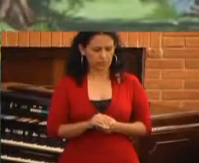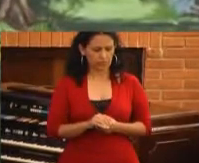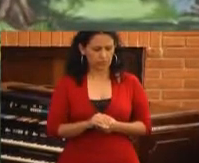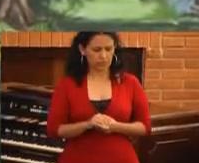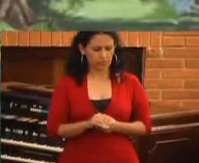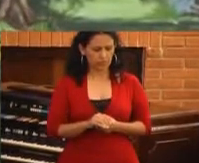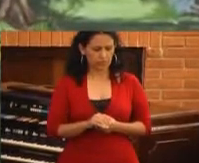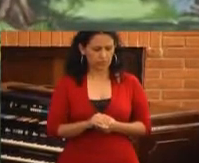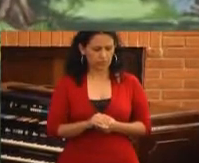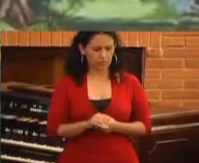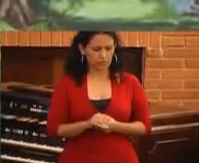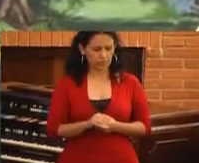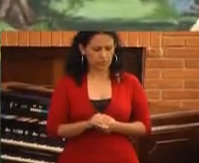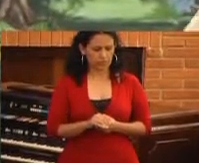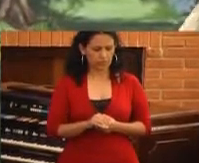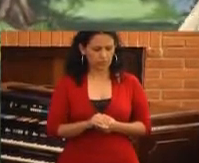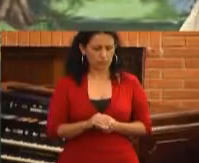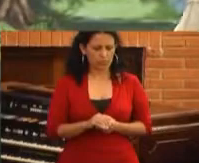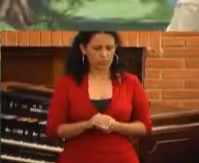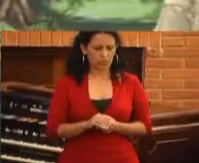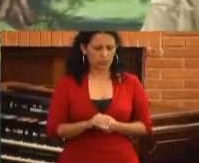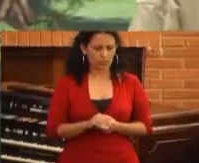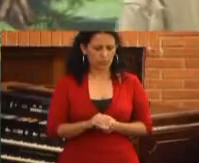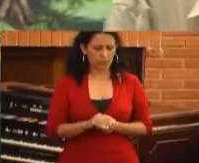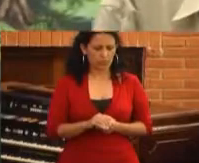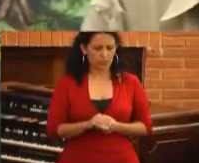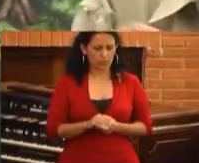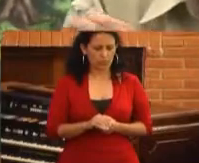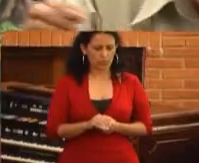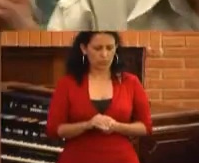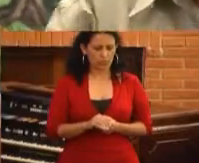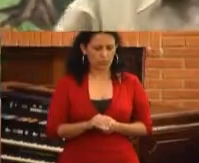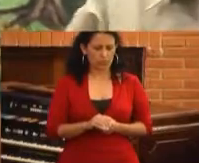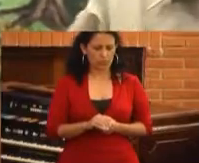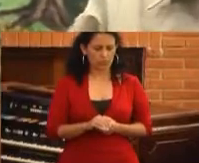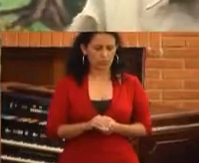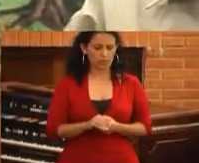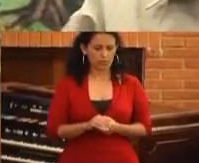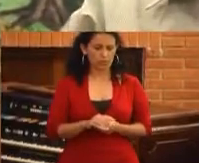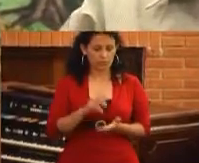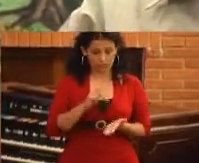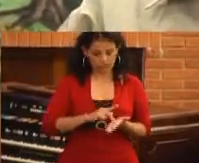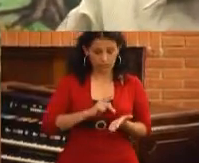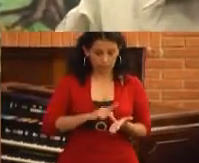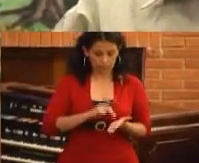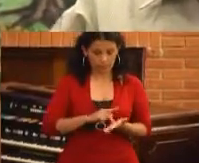chamados gnósticos, que eles chamam de textos originais.